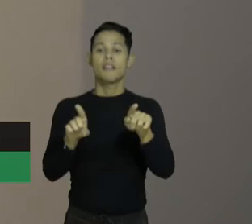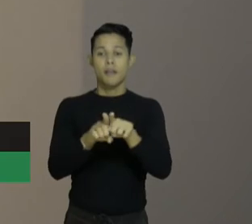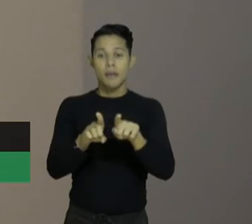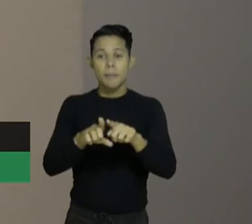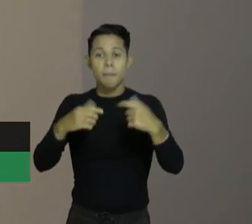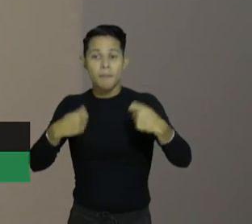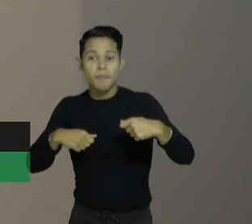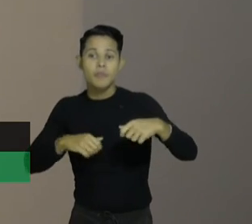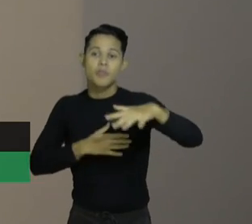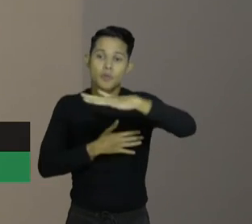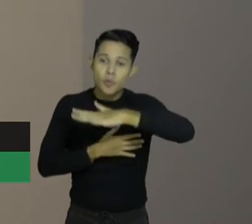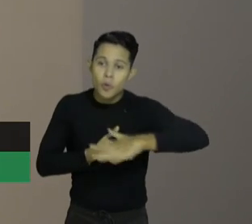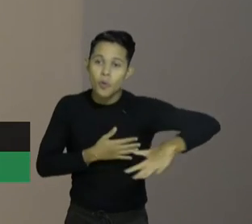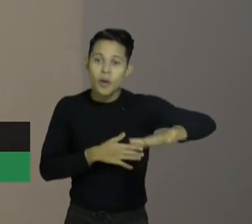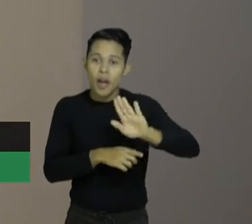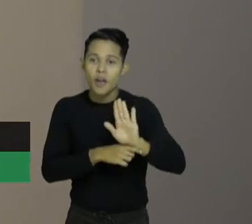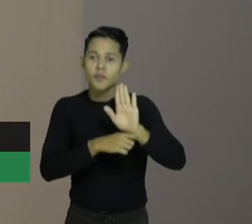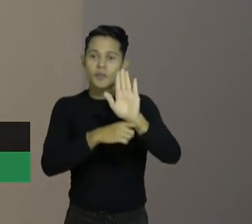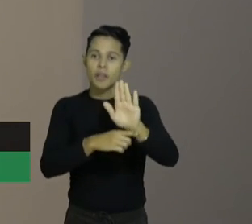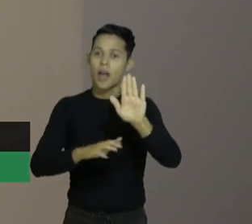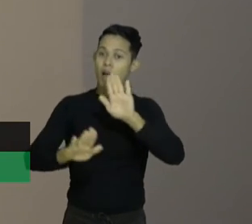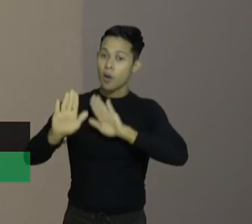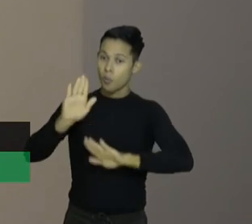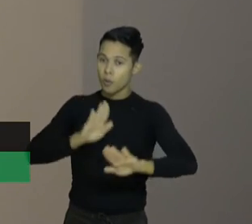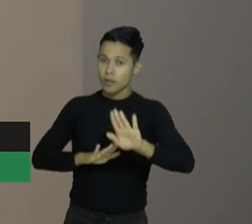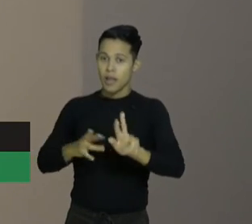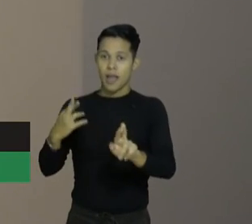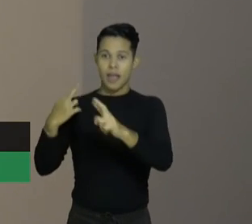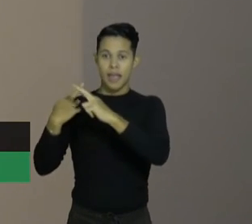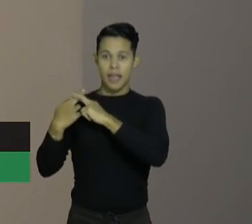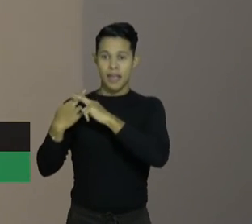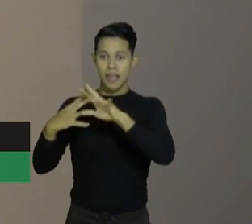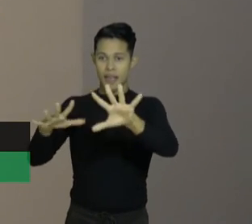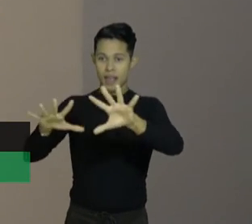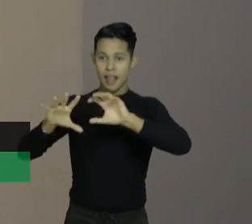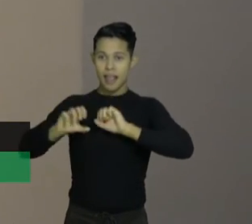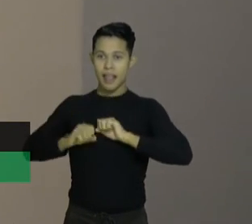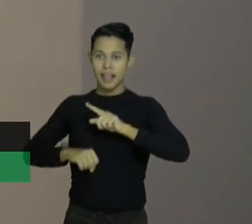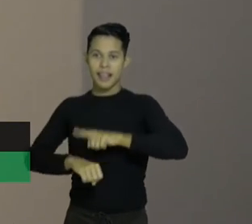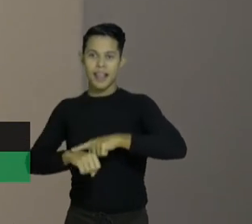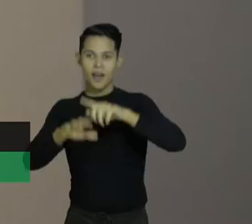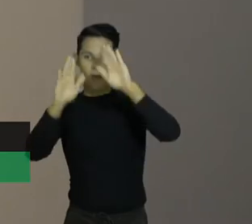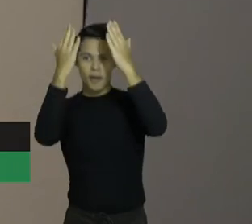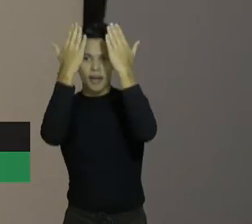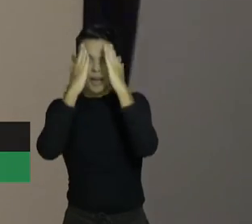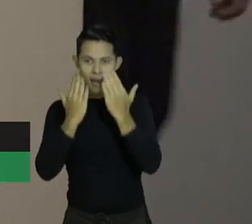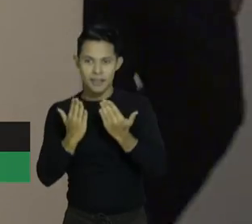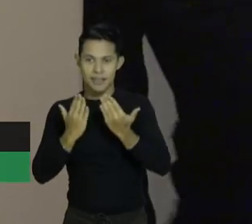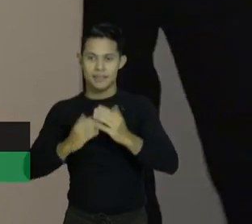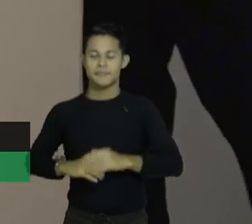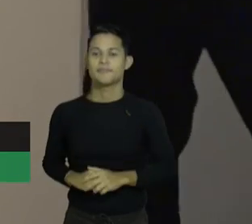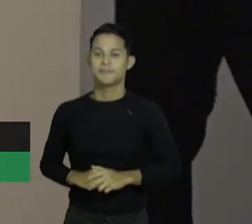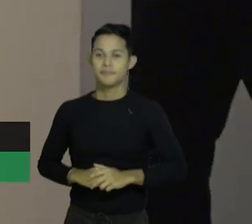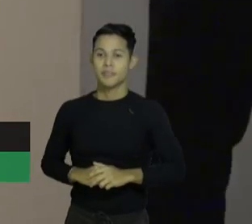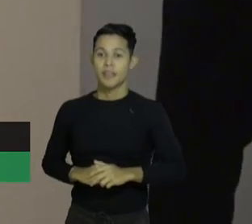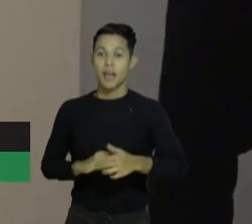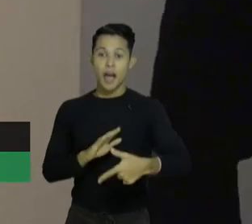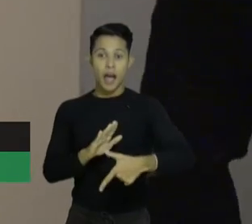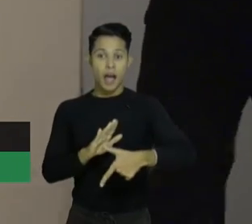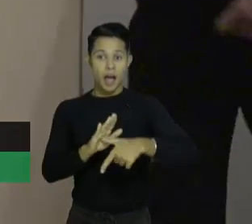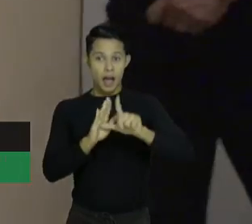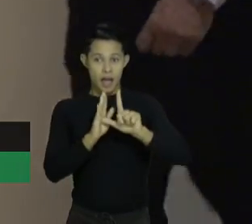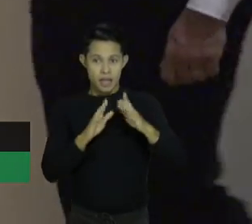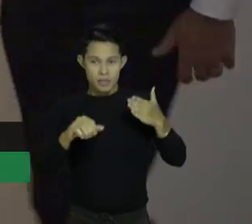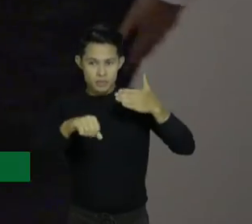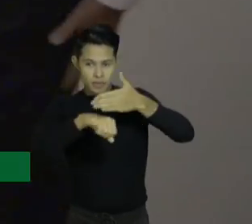cuidadosos E acima de tudo muito responsáveis nas nossas análises antes de adentrarmos às especificidades